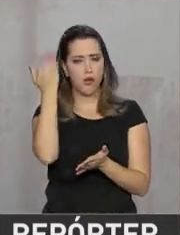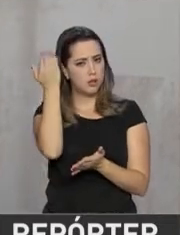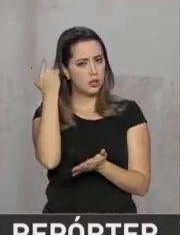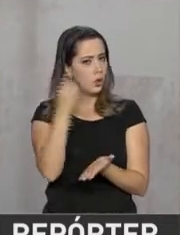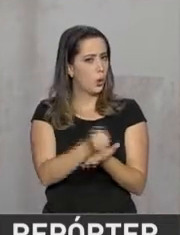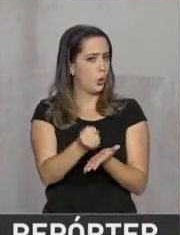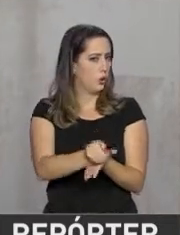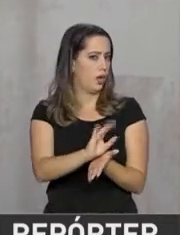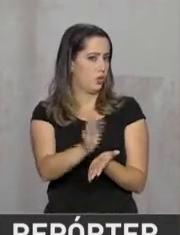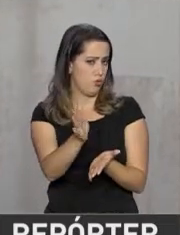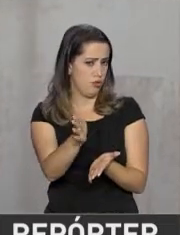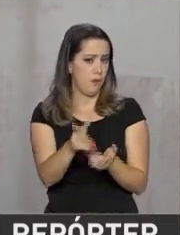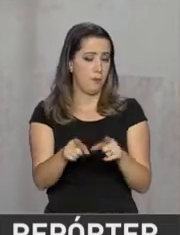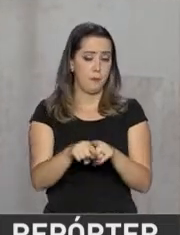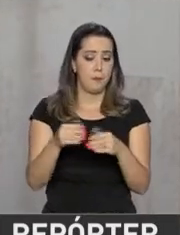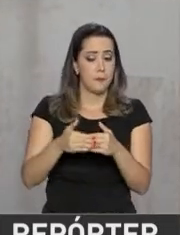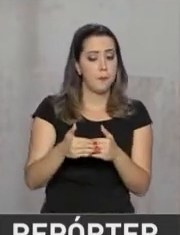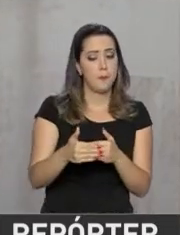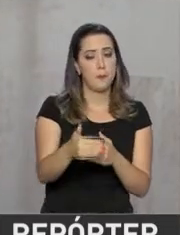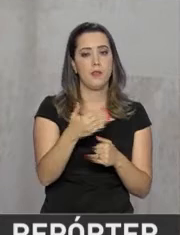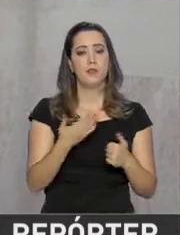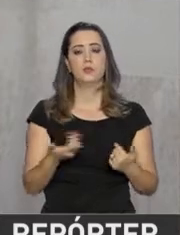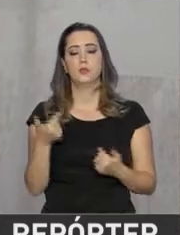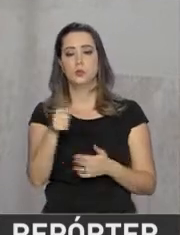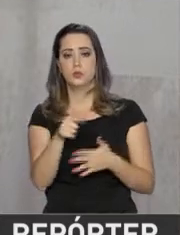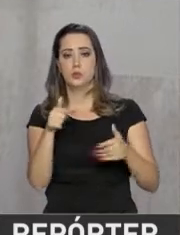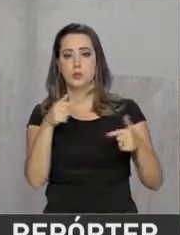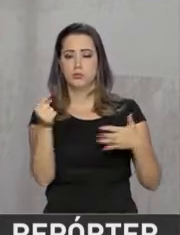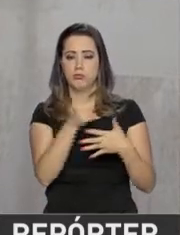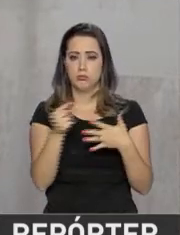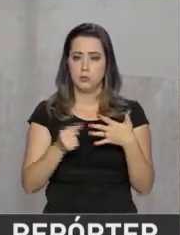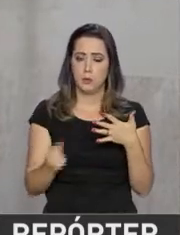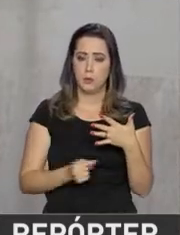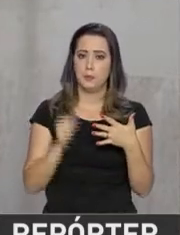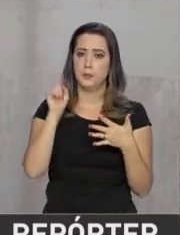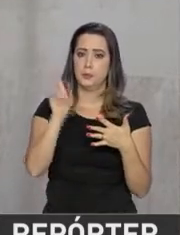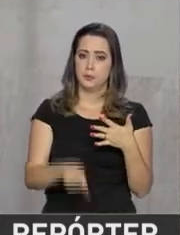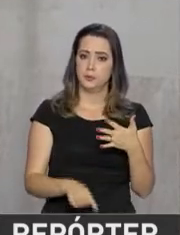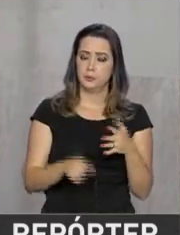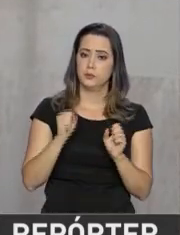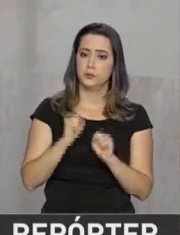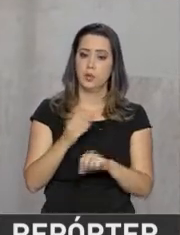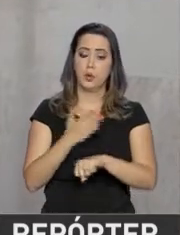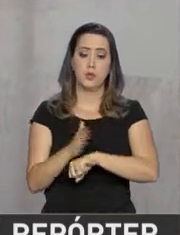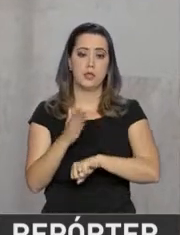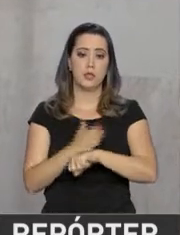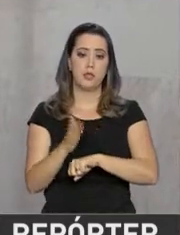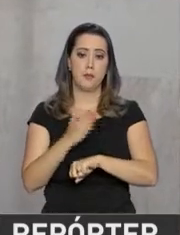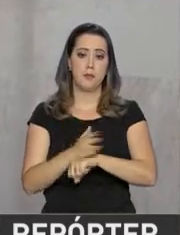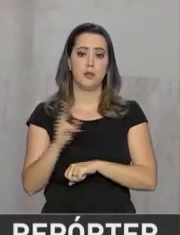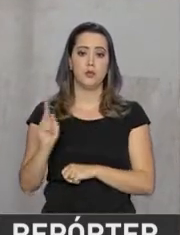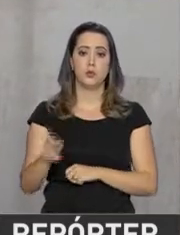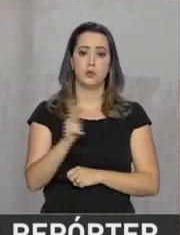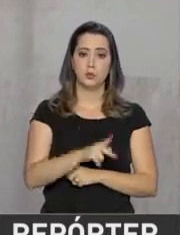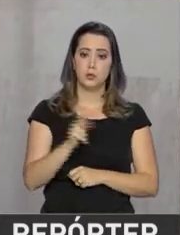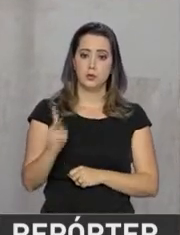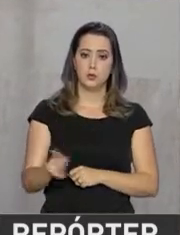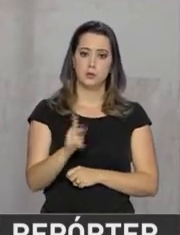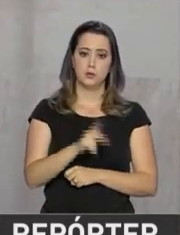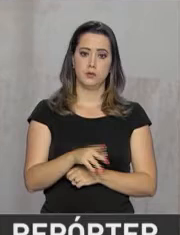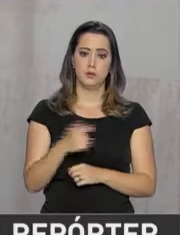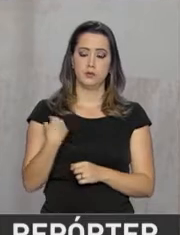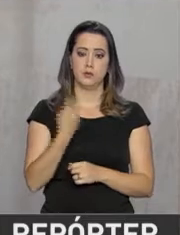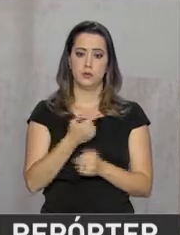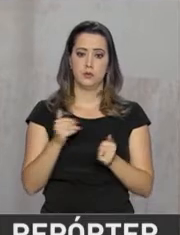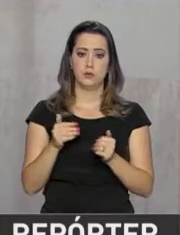no decorrer desse ano outras atividades é se refere à capacitação de professores nós estamos com o portal